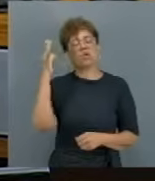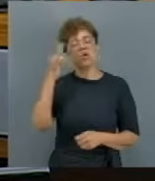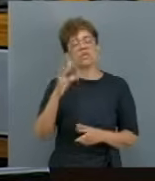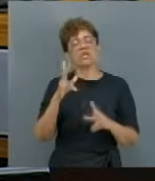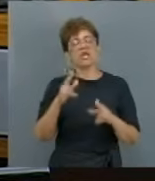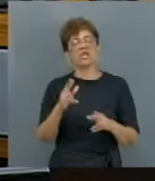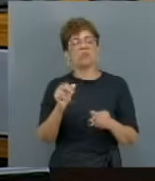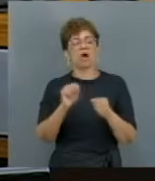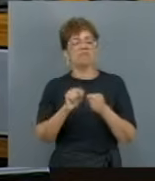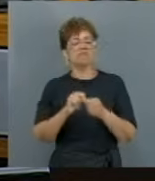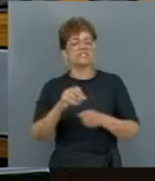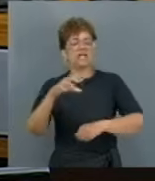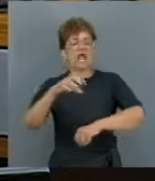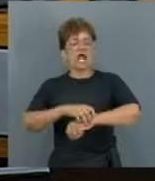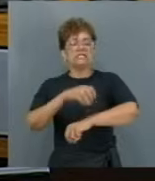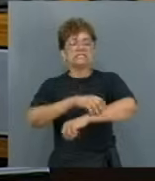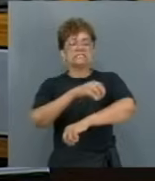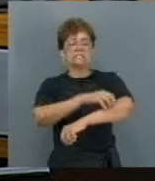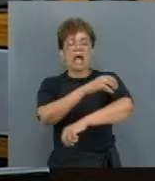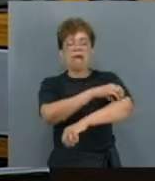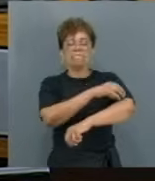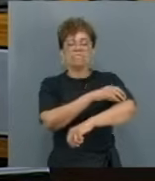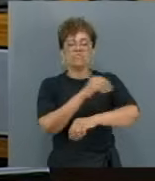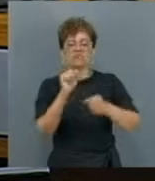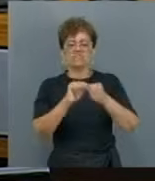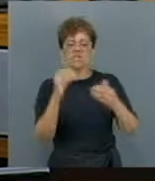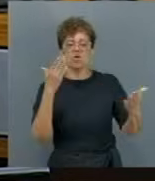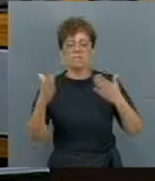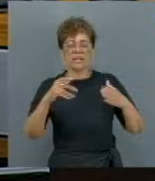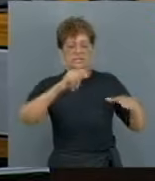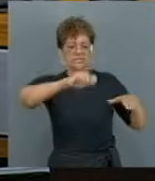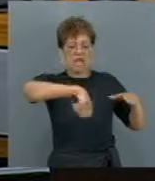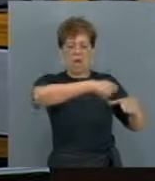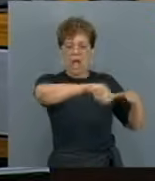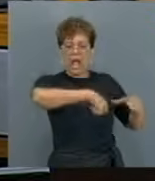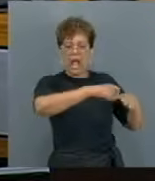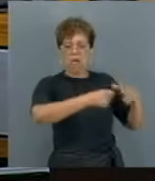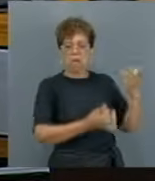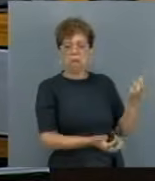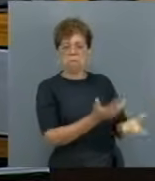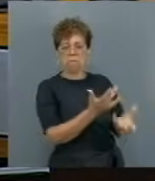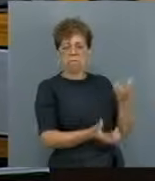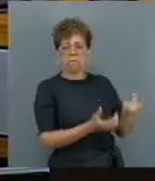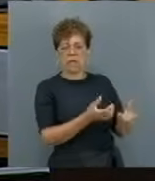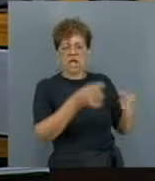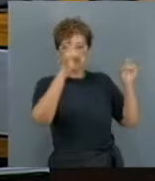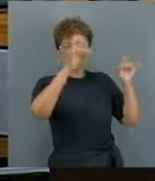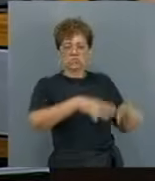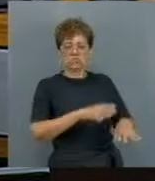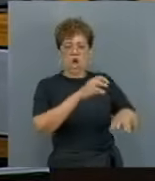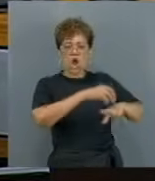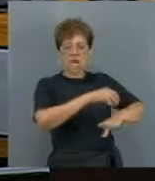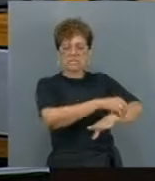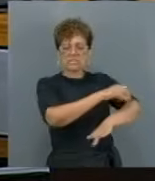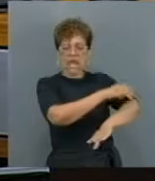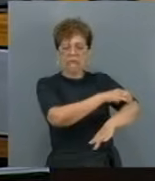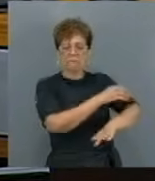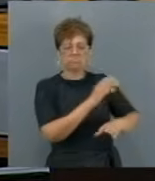numa panela de água fervendo. Então, gradativamente, nossos direitos vão sendo